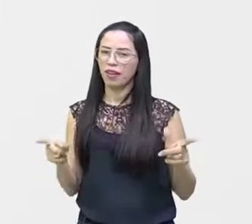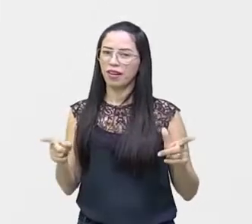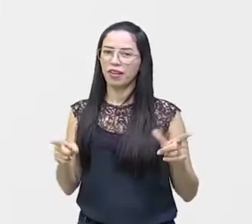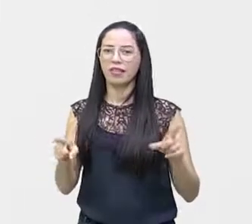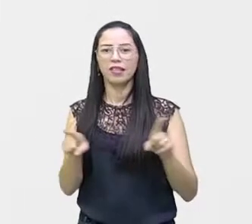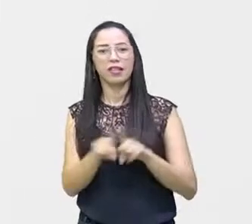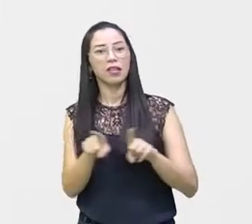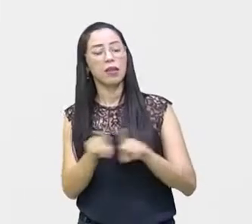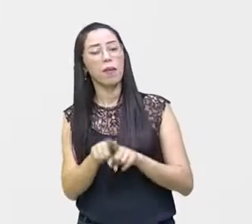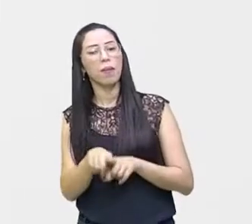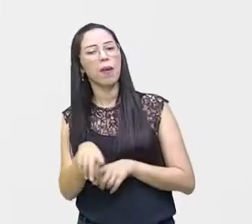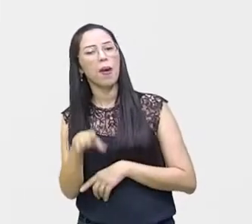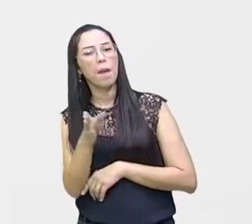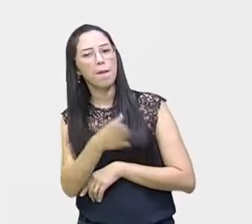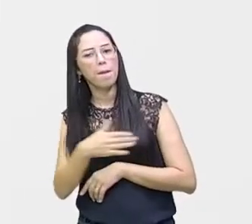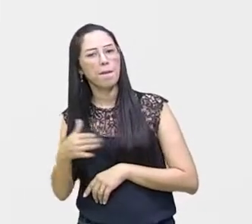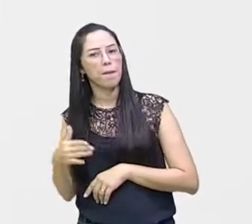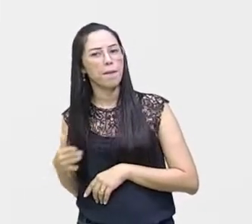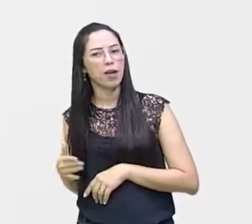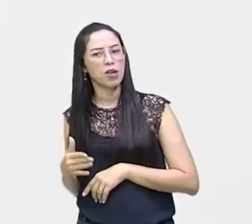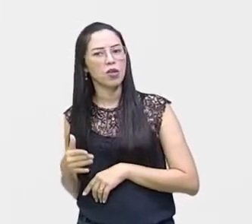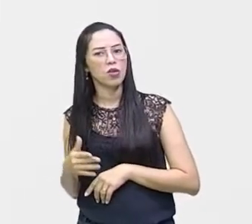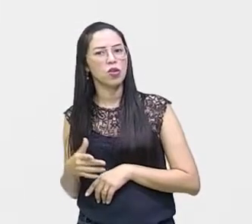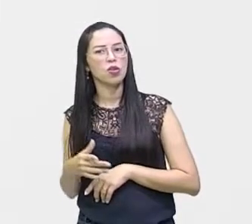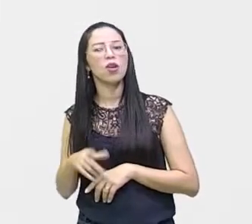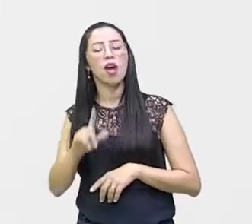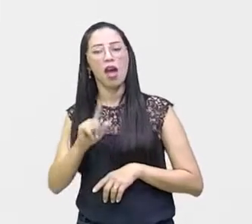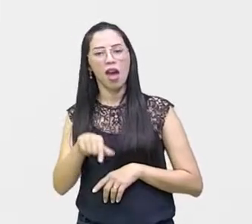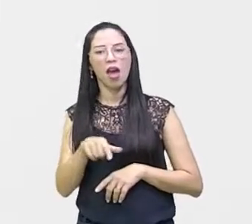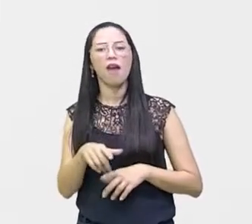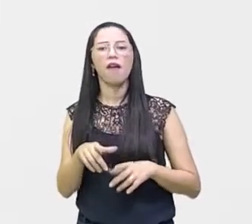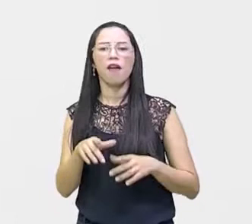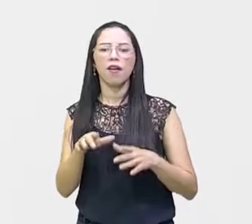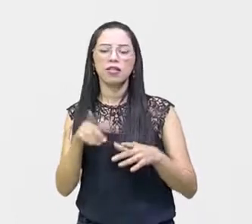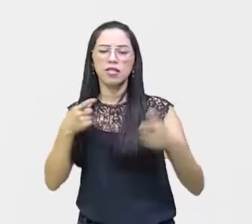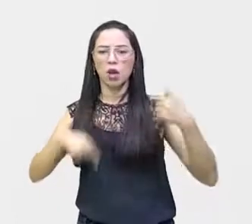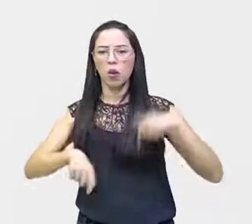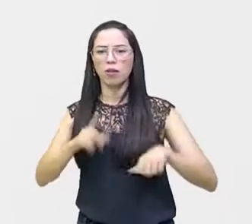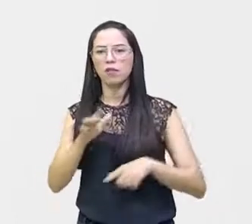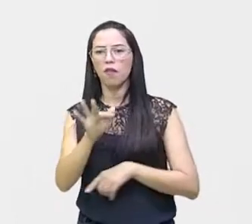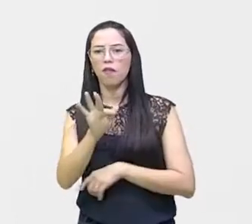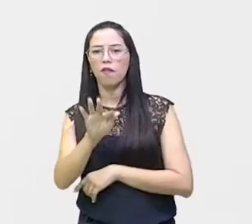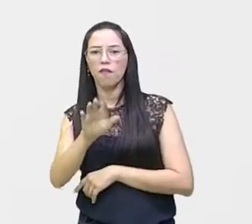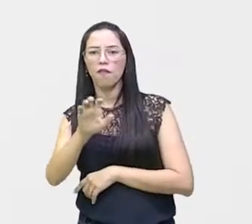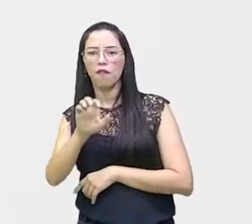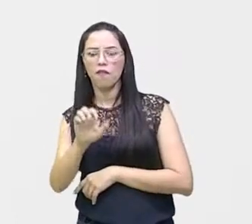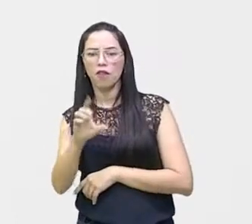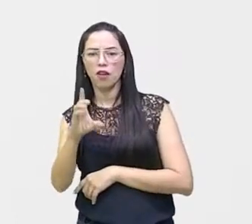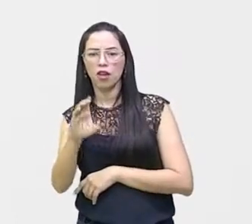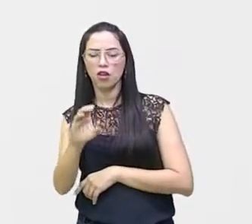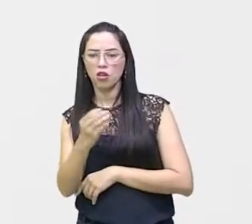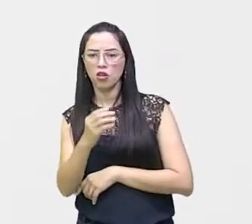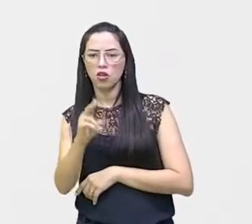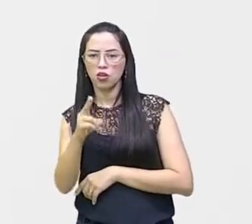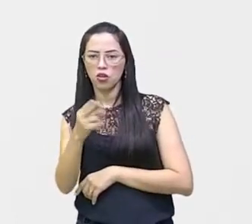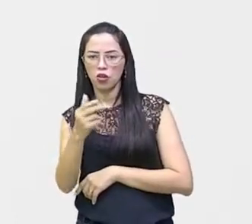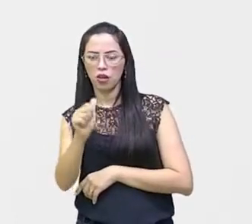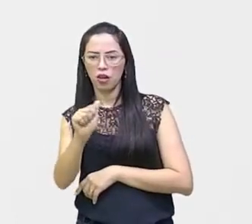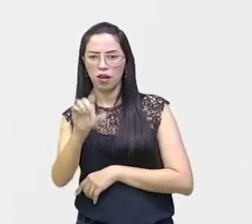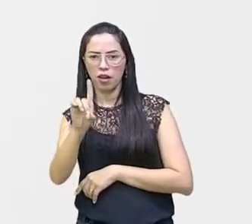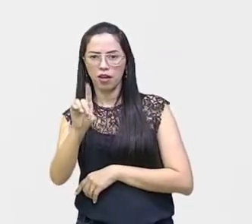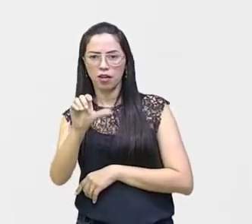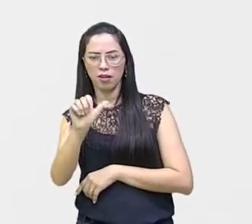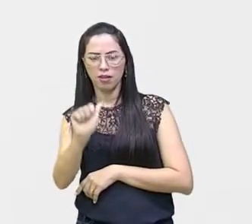fechada e simples. Olhem só como nós vimos na imagem, existe